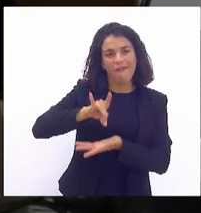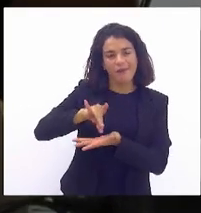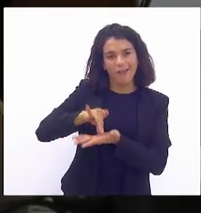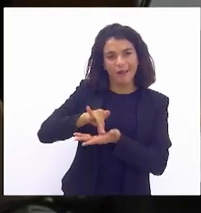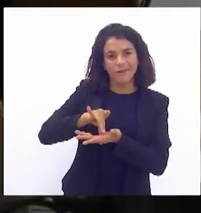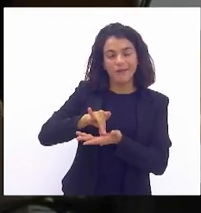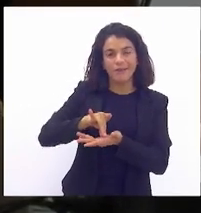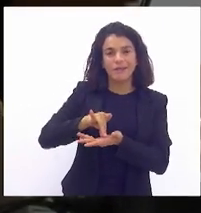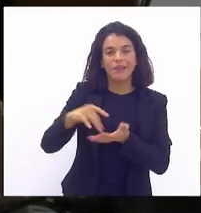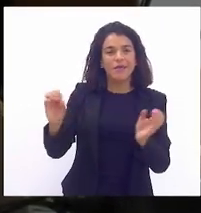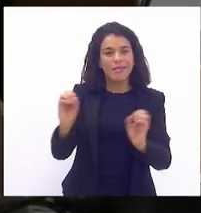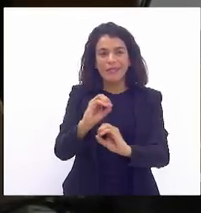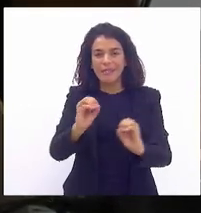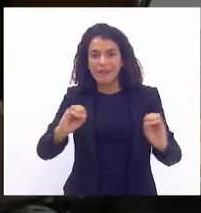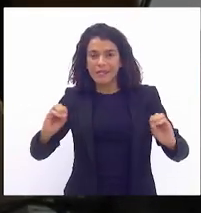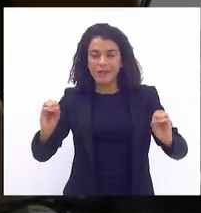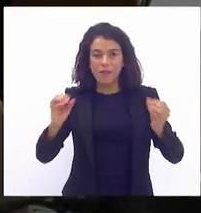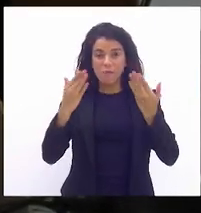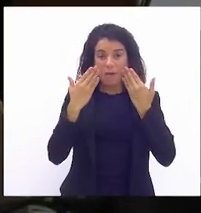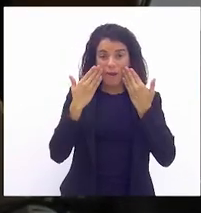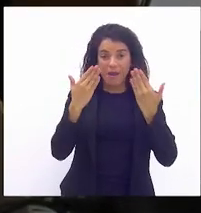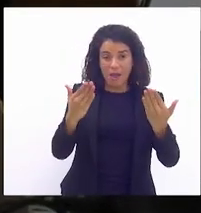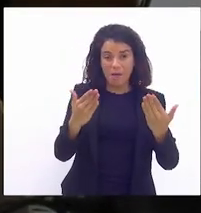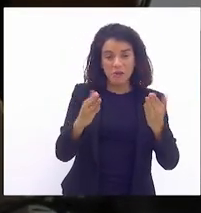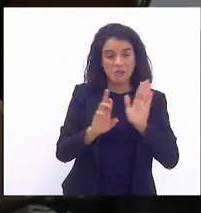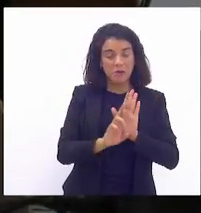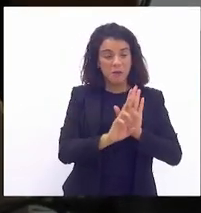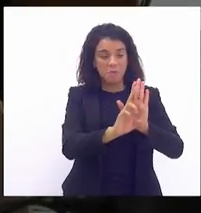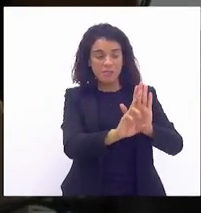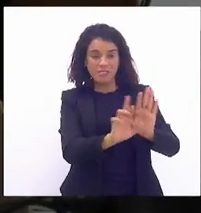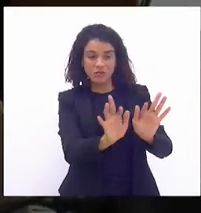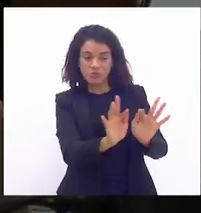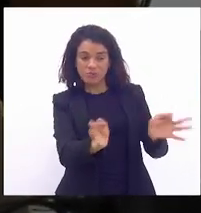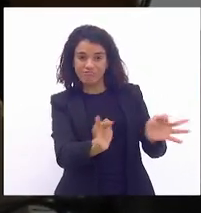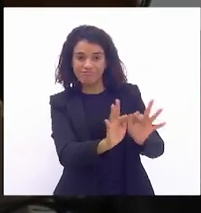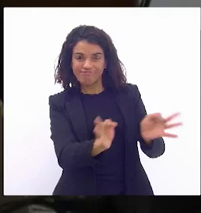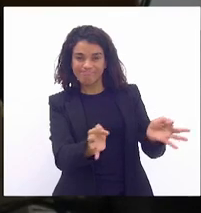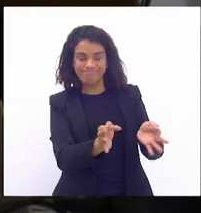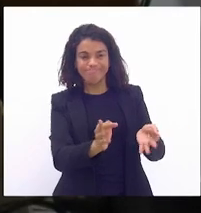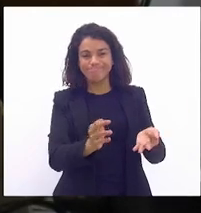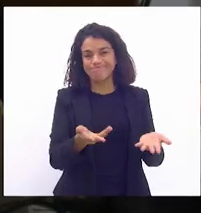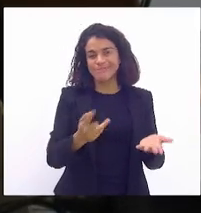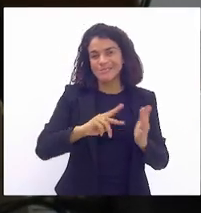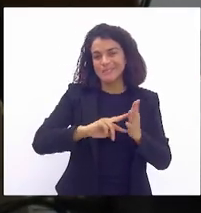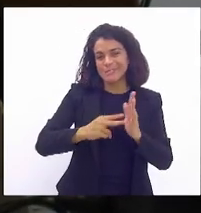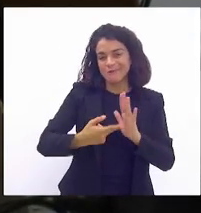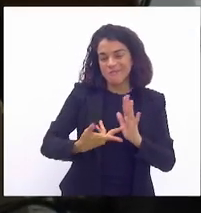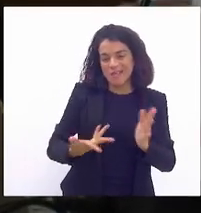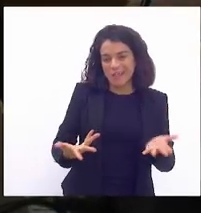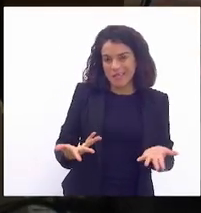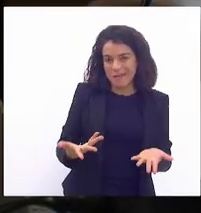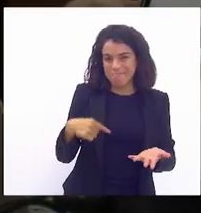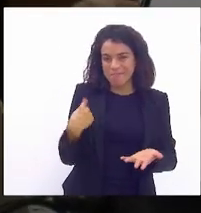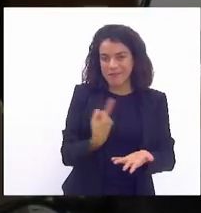que nenhuma apresentação, por mais bela que seja, demonstrará o contrário, deputado Jair.